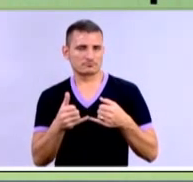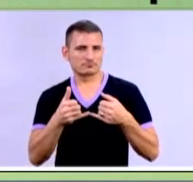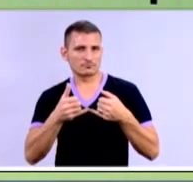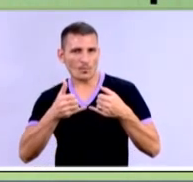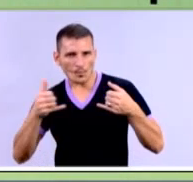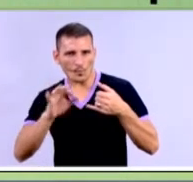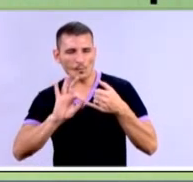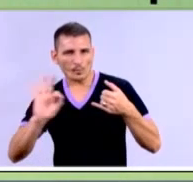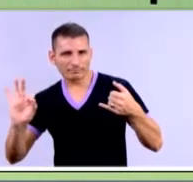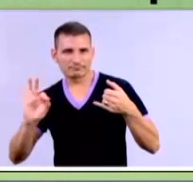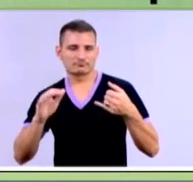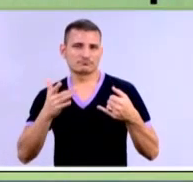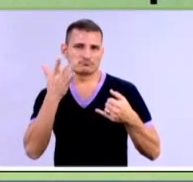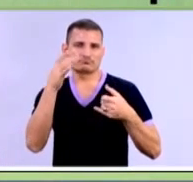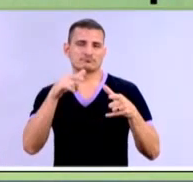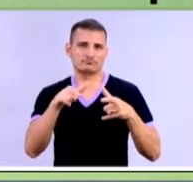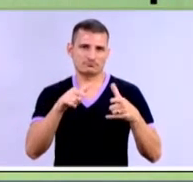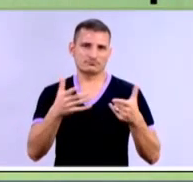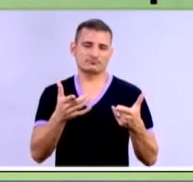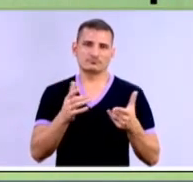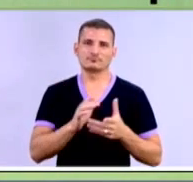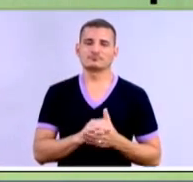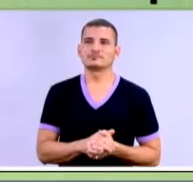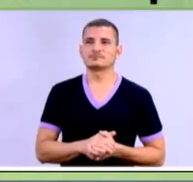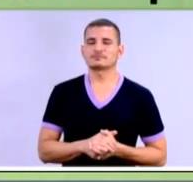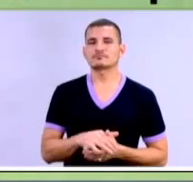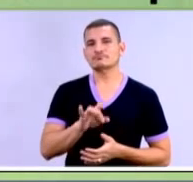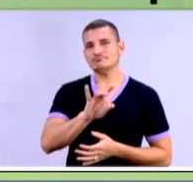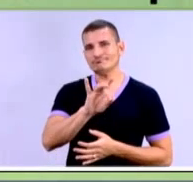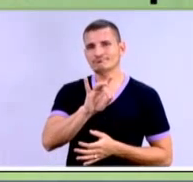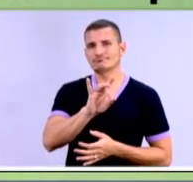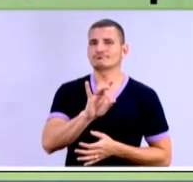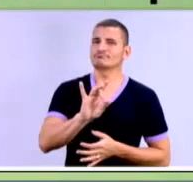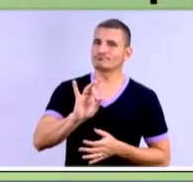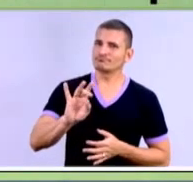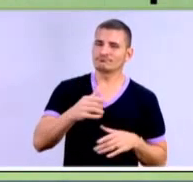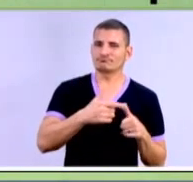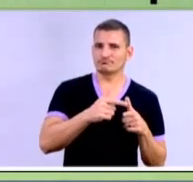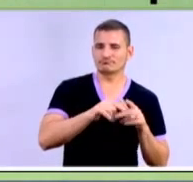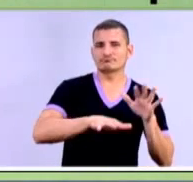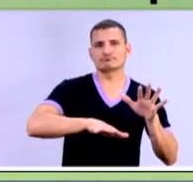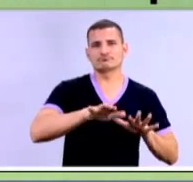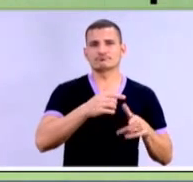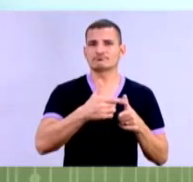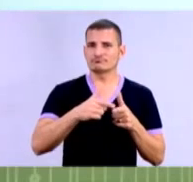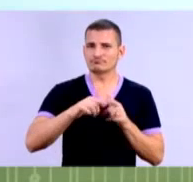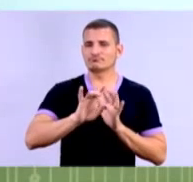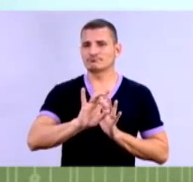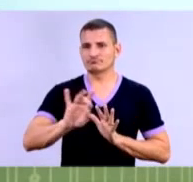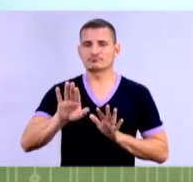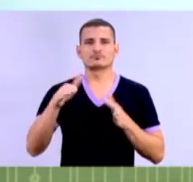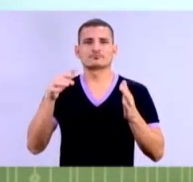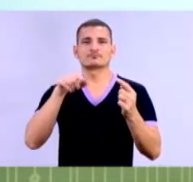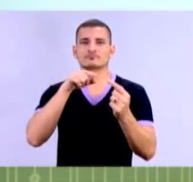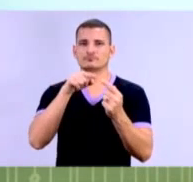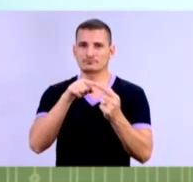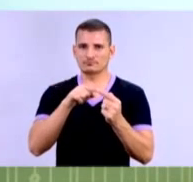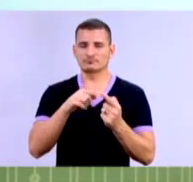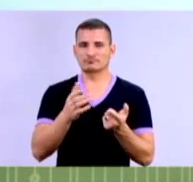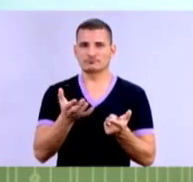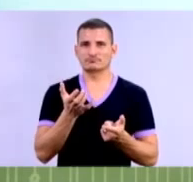de se trabalhar, ok? Mas cada situação vai depender do qual objetivo que se pretende